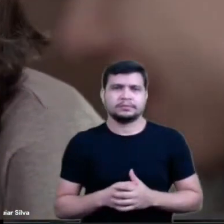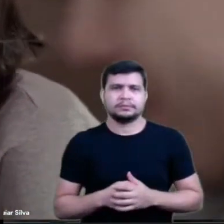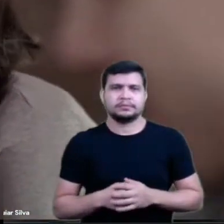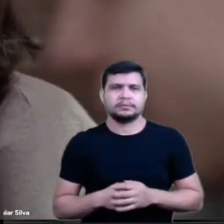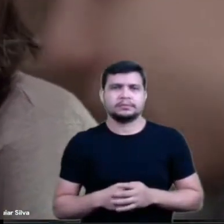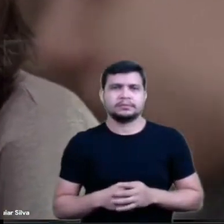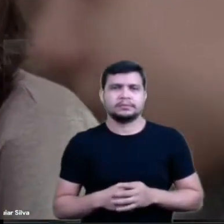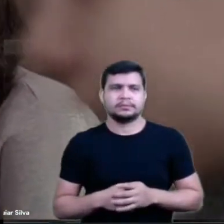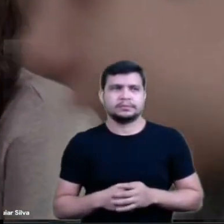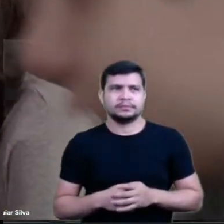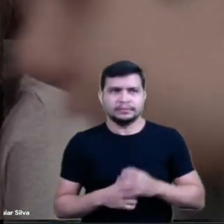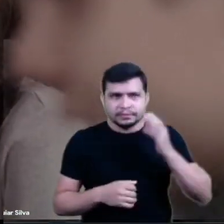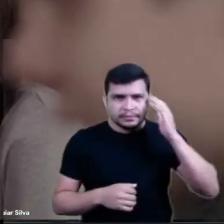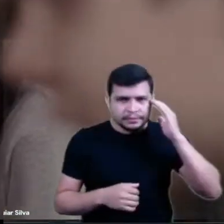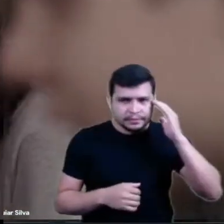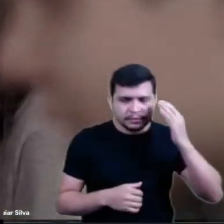Você ouviu o que eu disse?